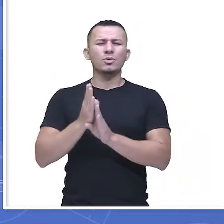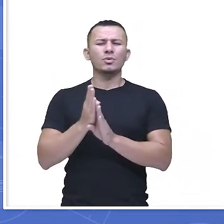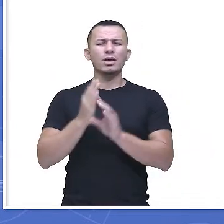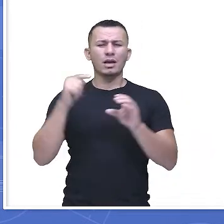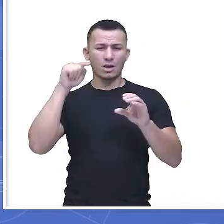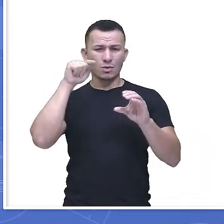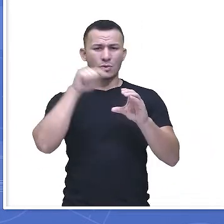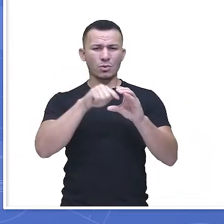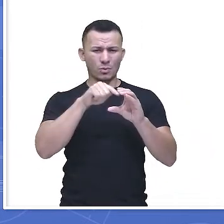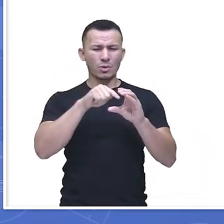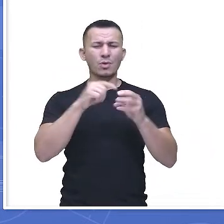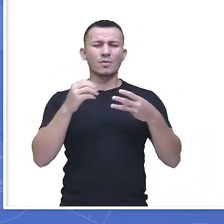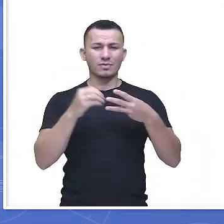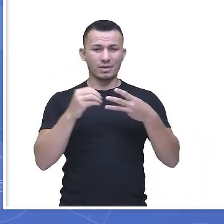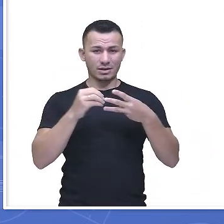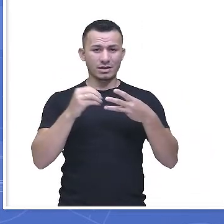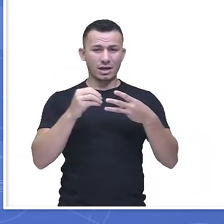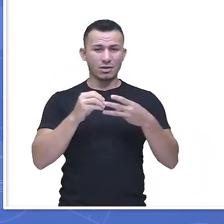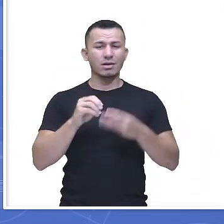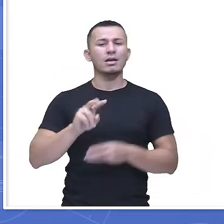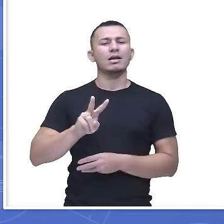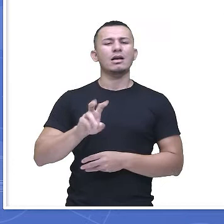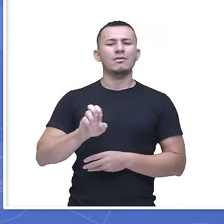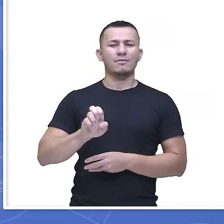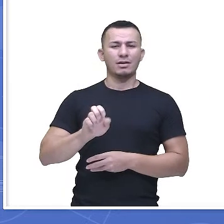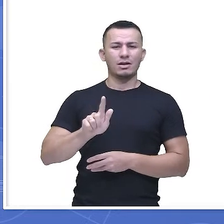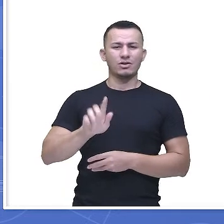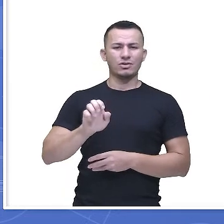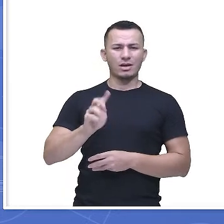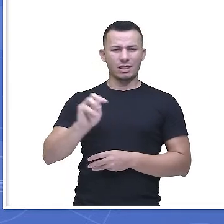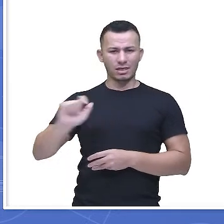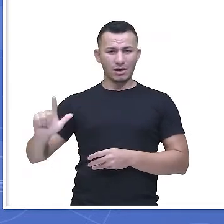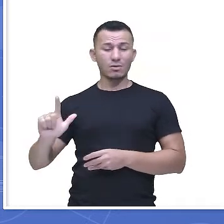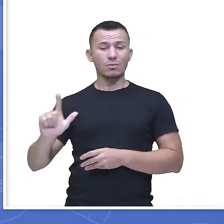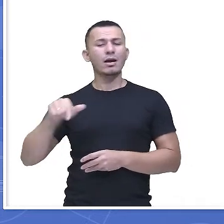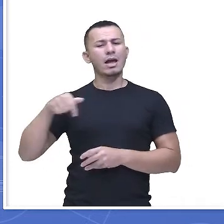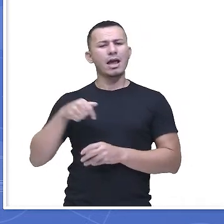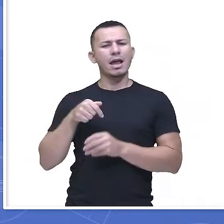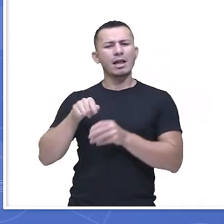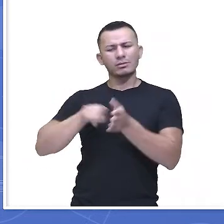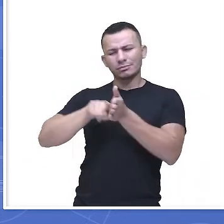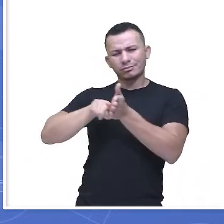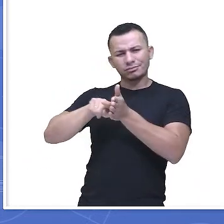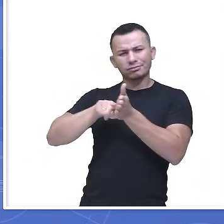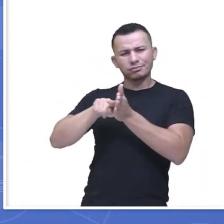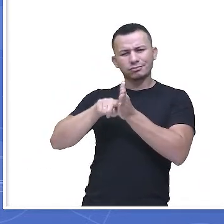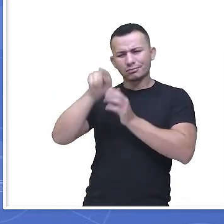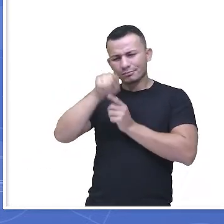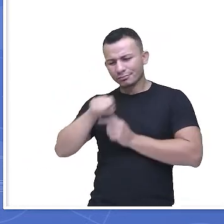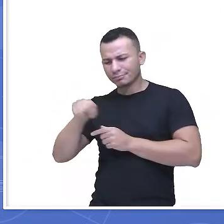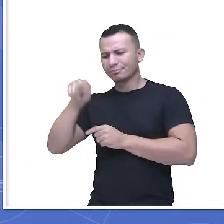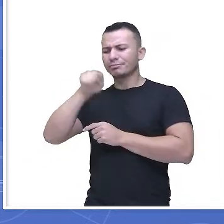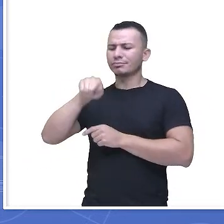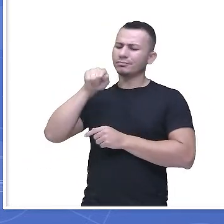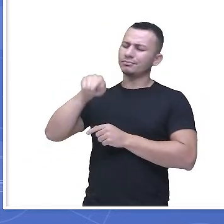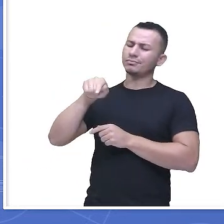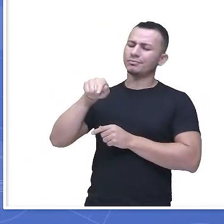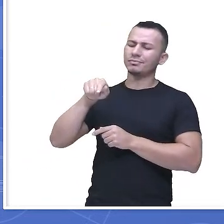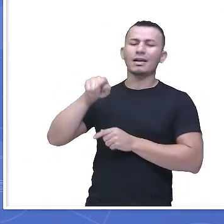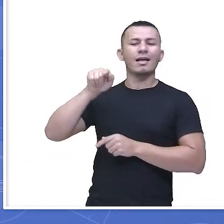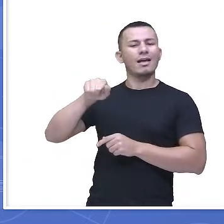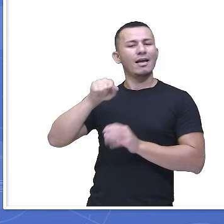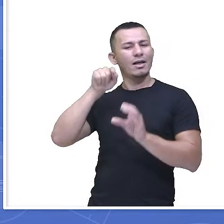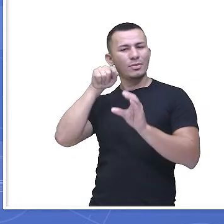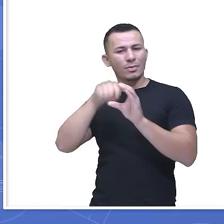células vegetais. Analisando as células, ele viu que tinha uma parte ali redondinha e ele descobriu, isso aqui é o núcleo